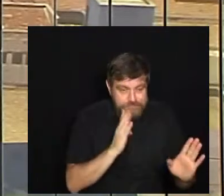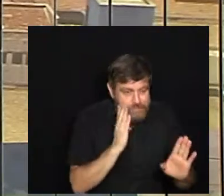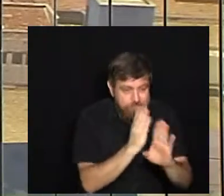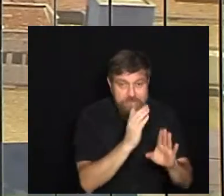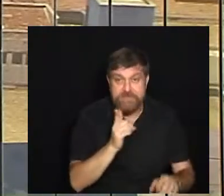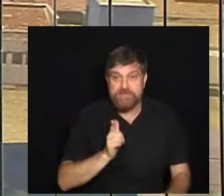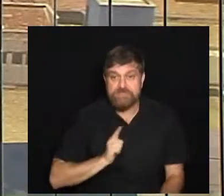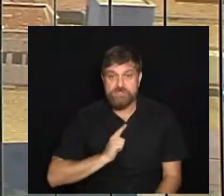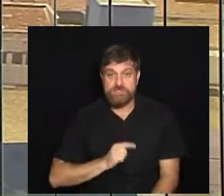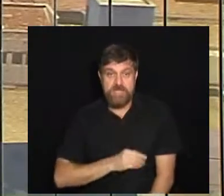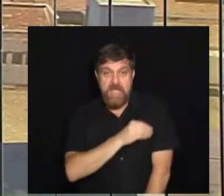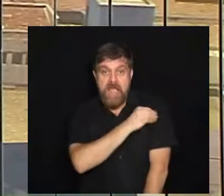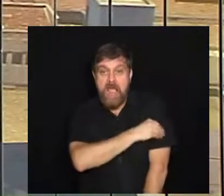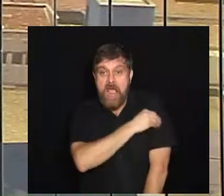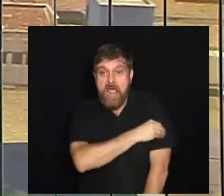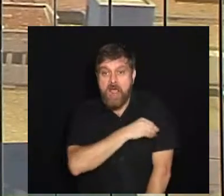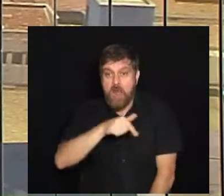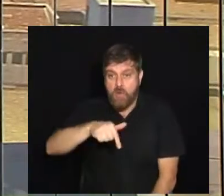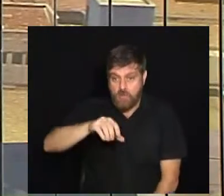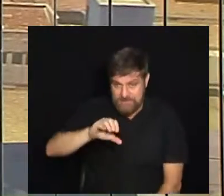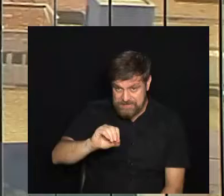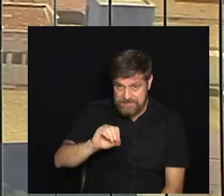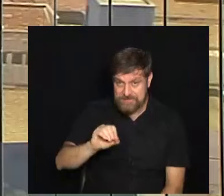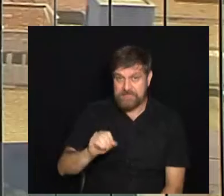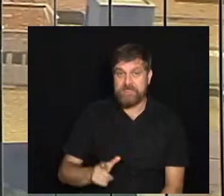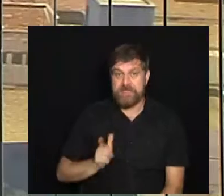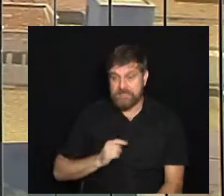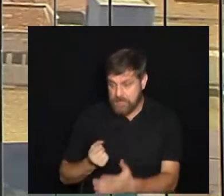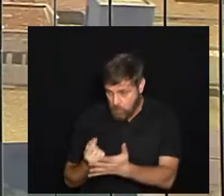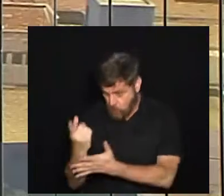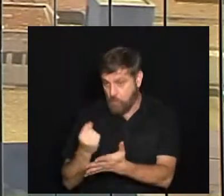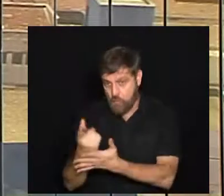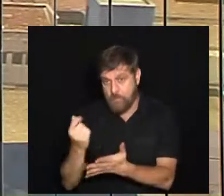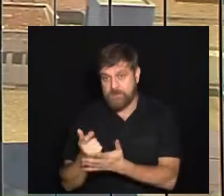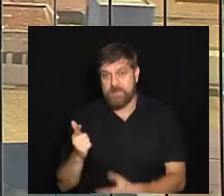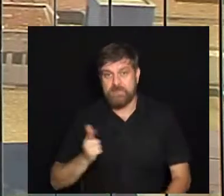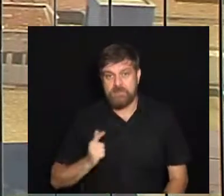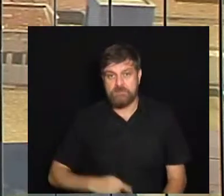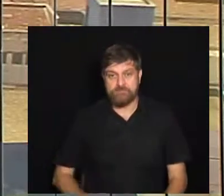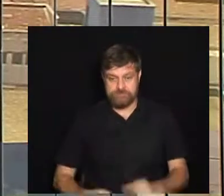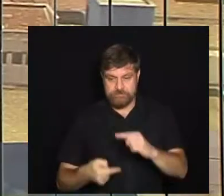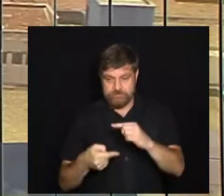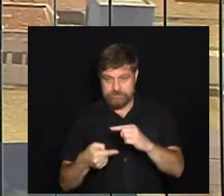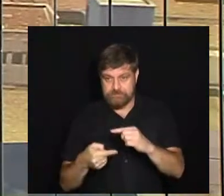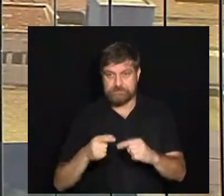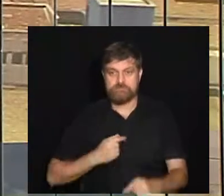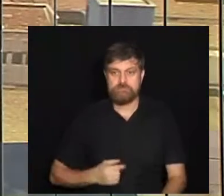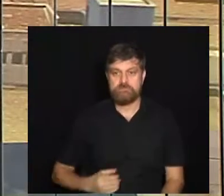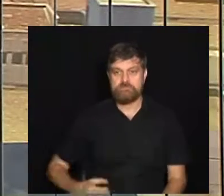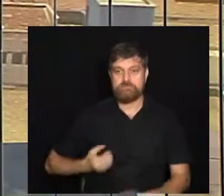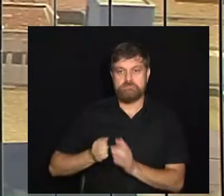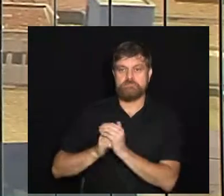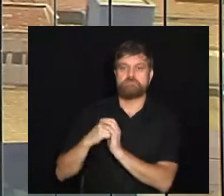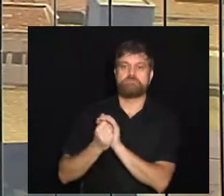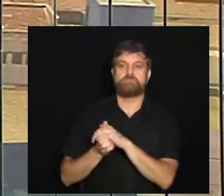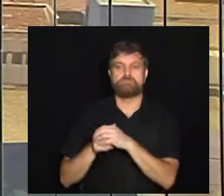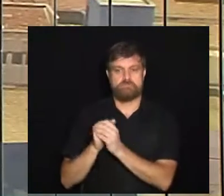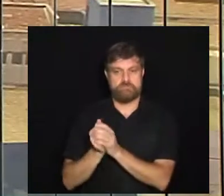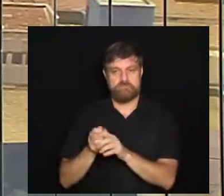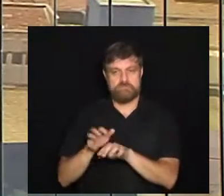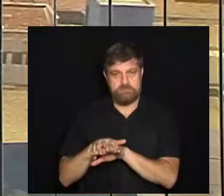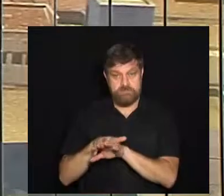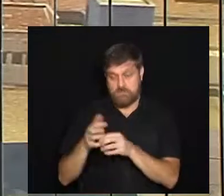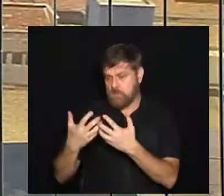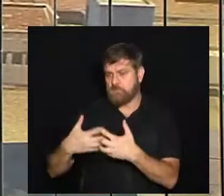e tava usando álcool 70 é que eu tinha conseguido comprar numa cirúrgica né eu coloquei no motor linha um potinho né jogava na minha mão e